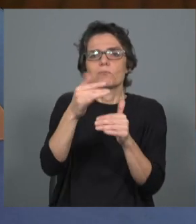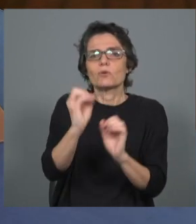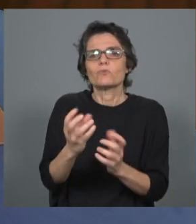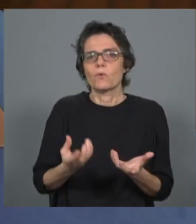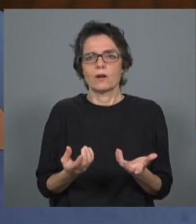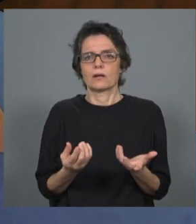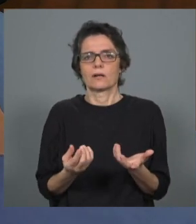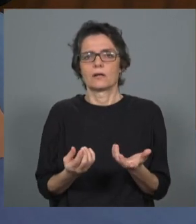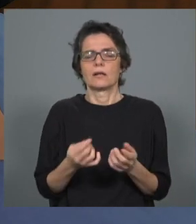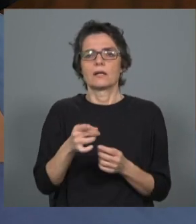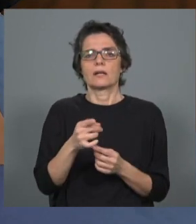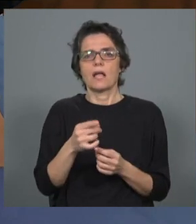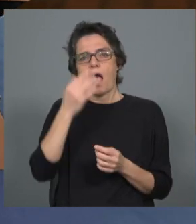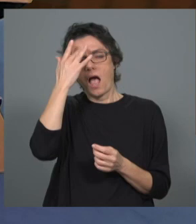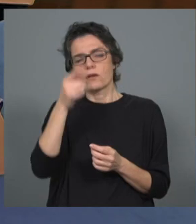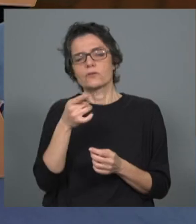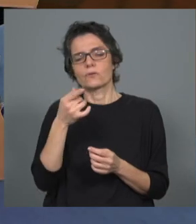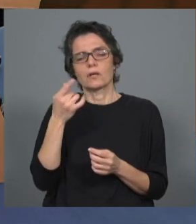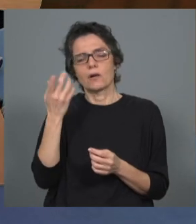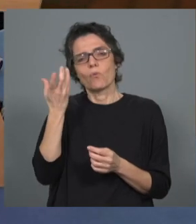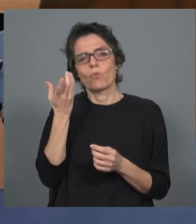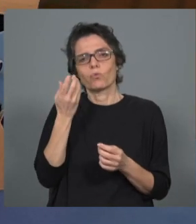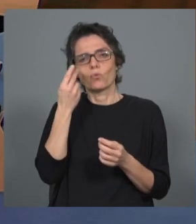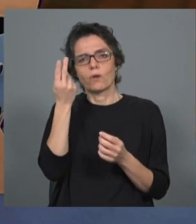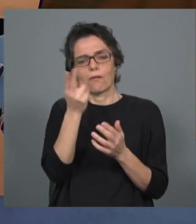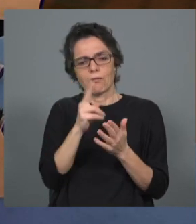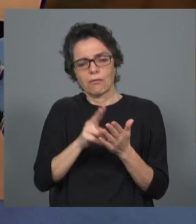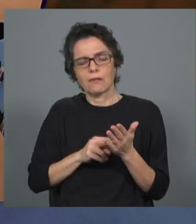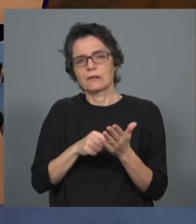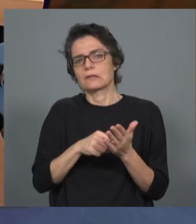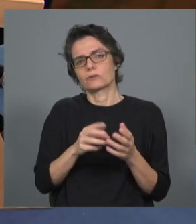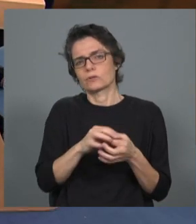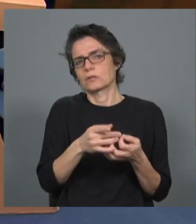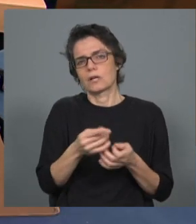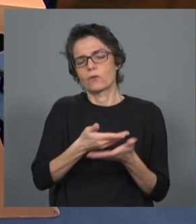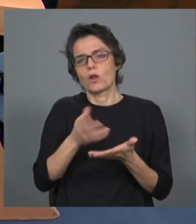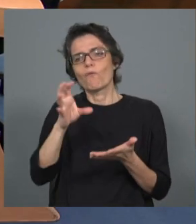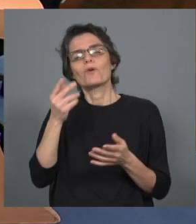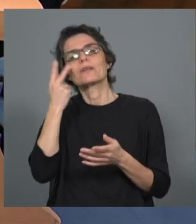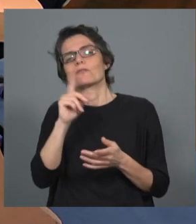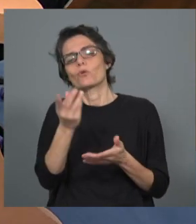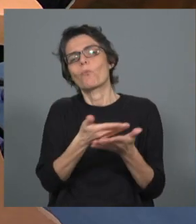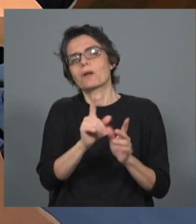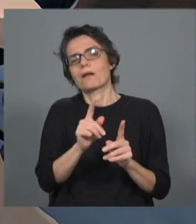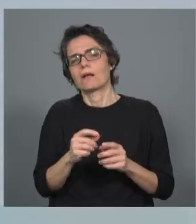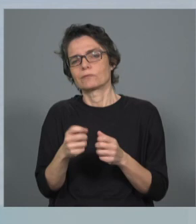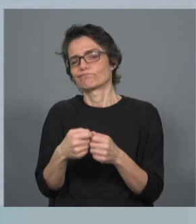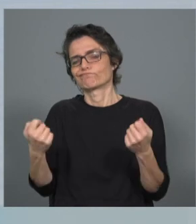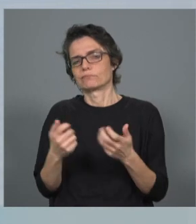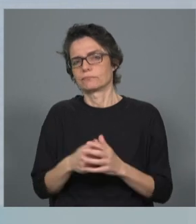os que já existem, e isso não me parece um mercado, parece-me um modo de vida. O Cardeal Tolentino diz, e